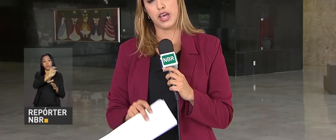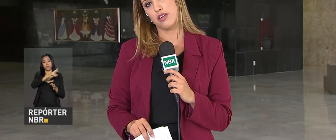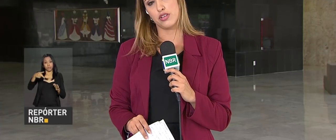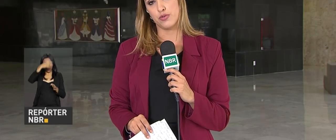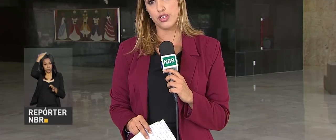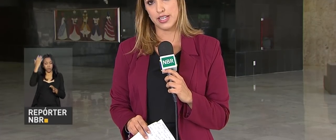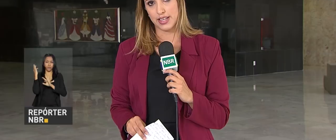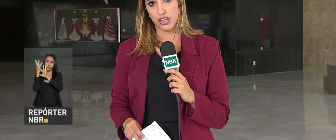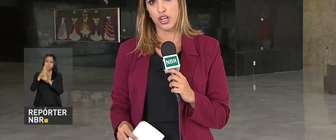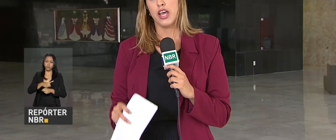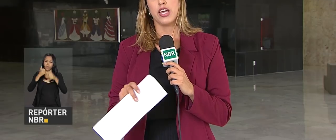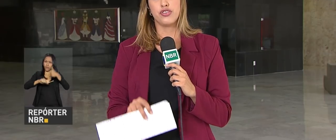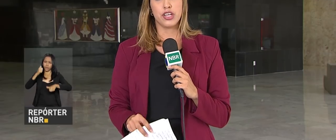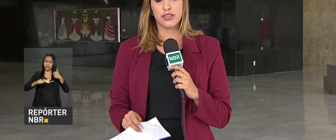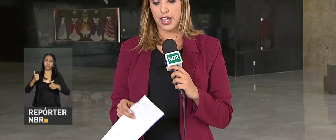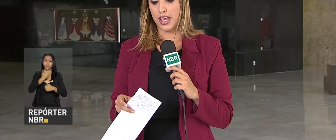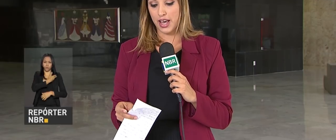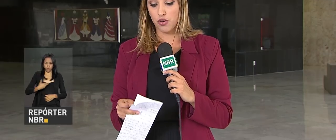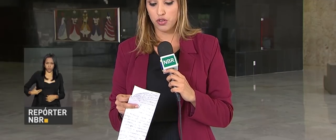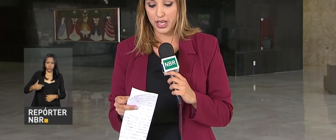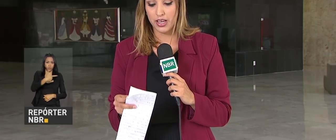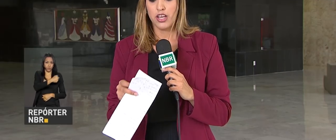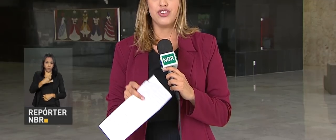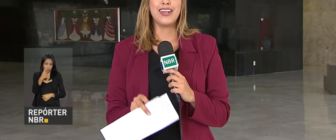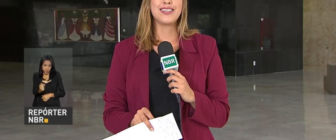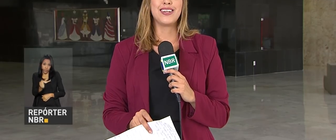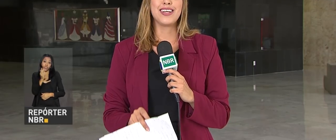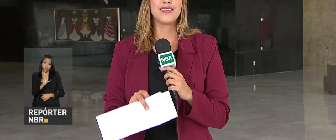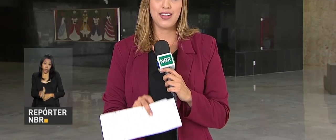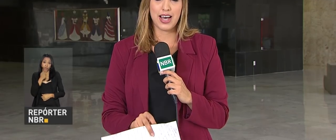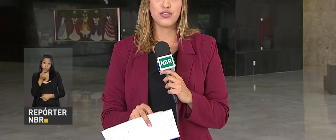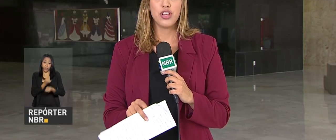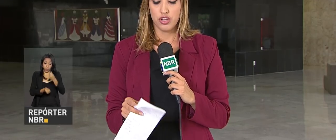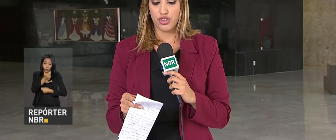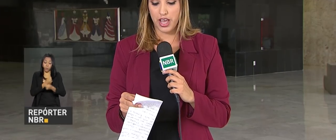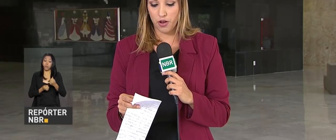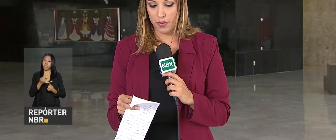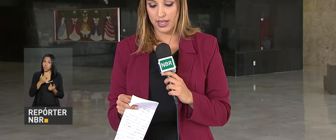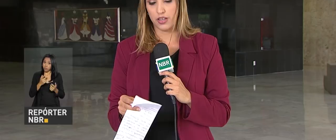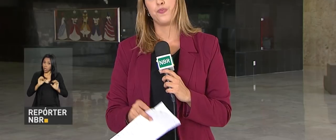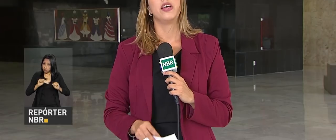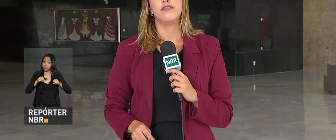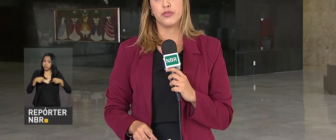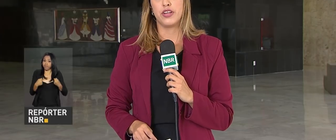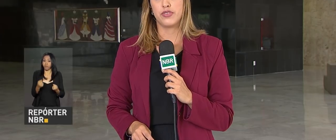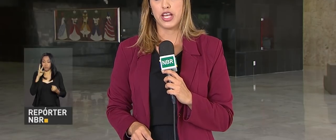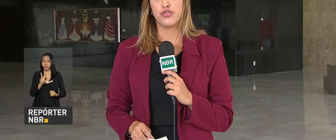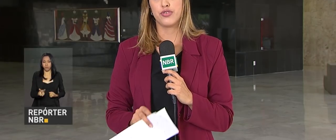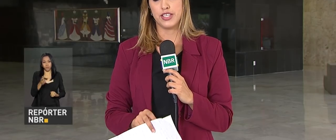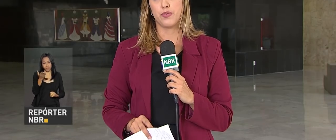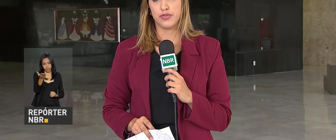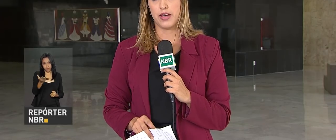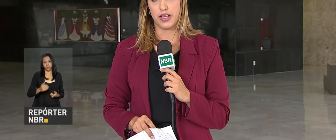governo em 2017 e disse que a economia já dá sinais claros de recuperação vamos ver um